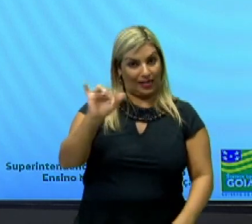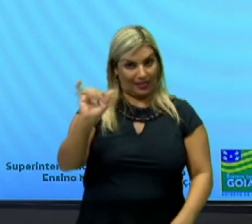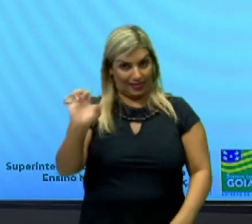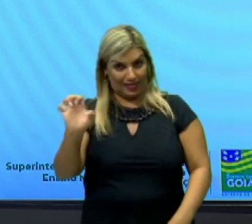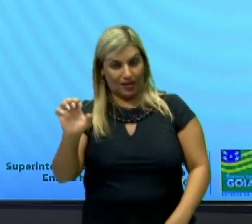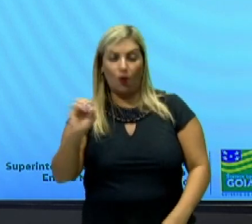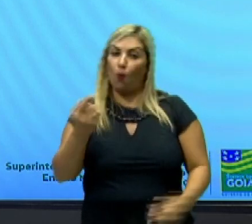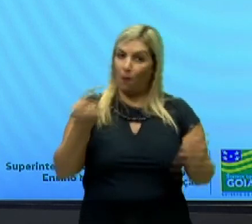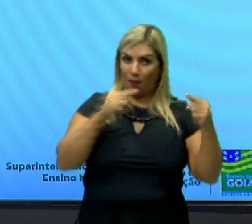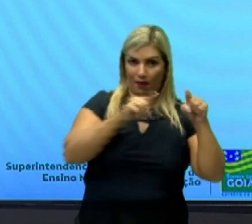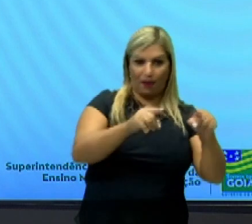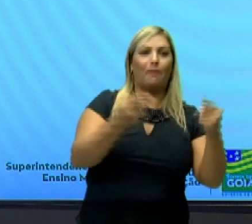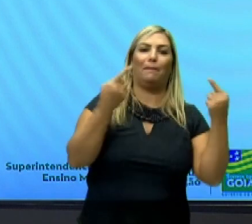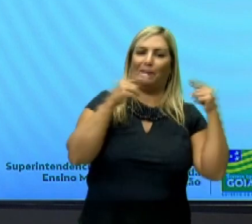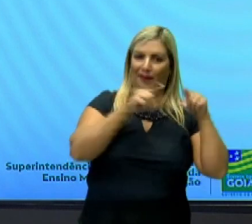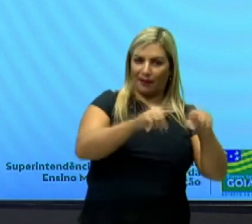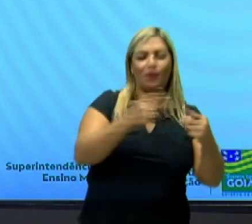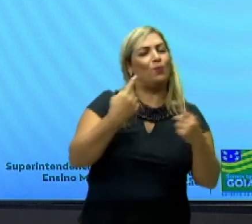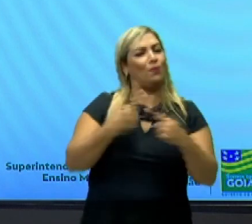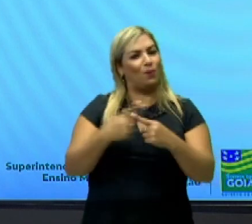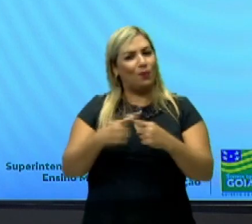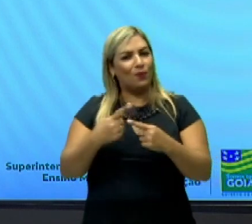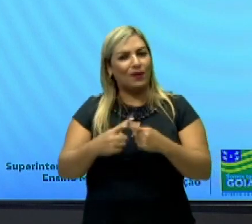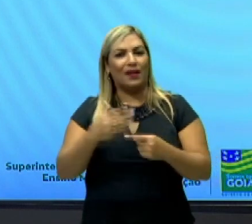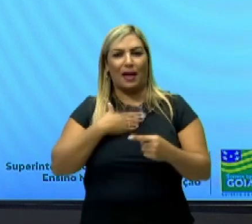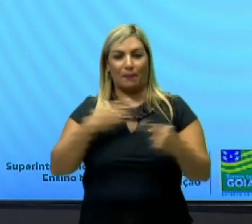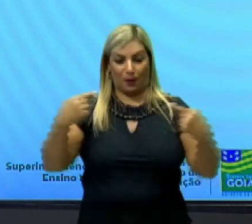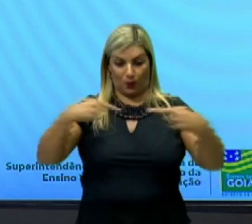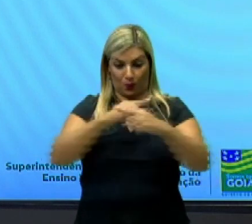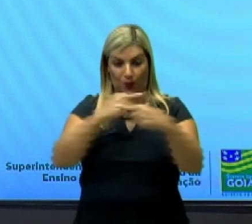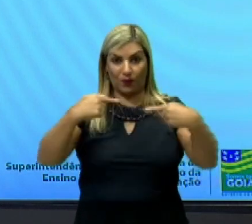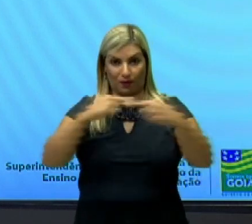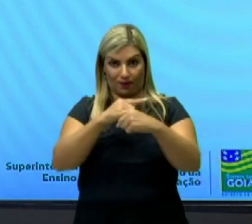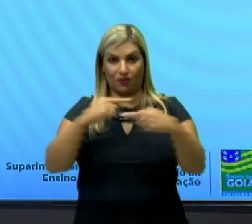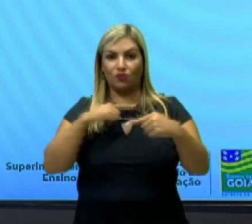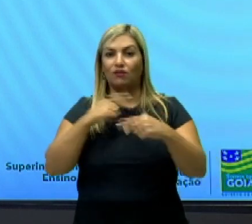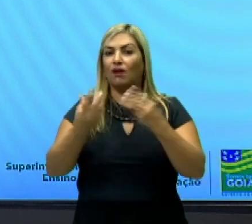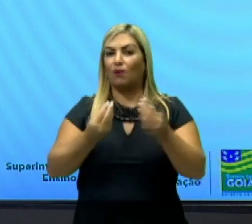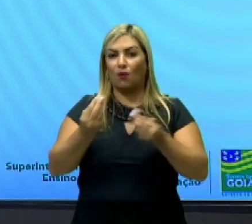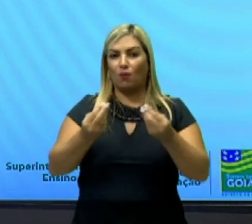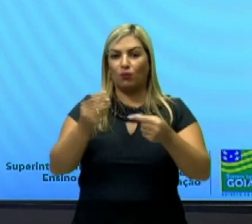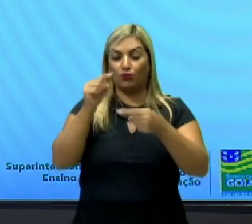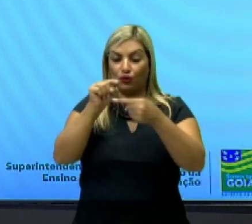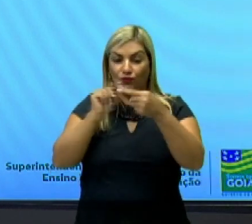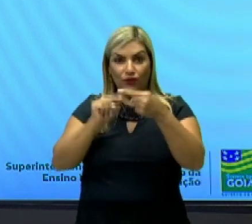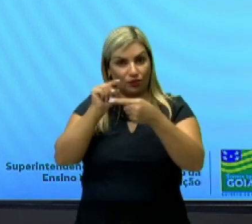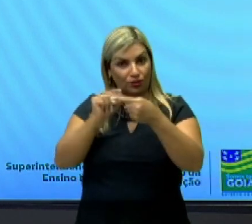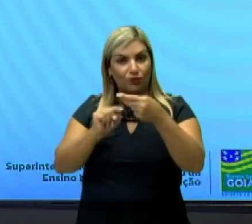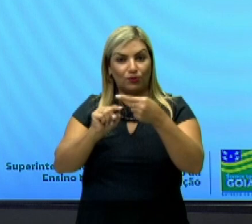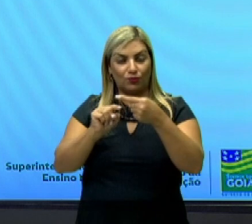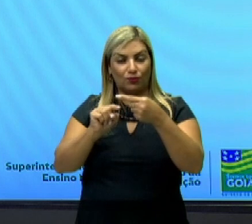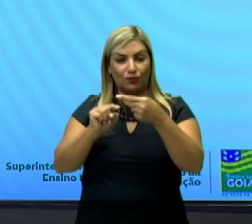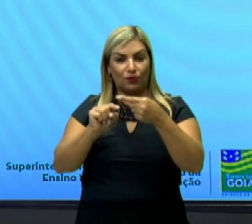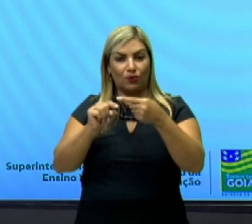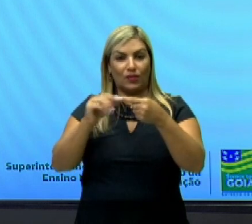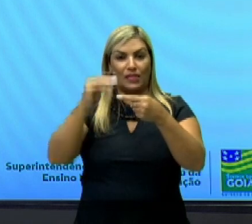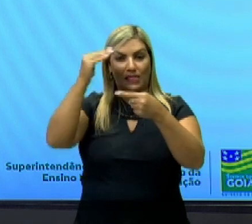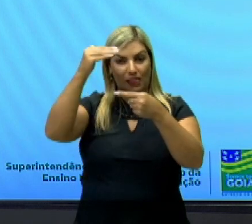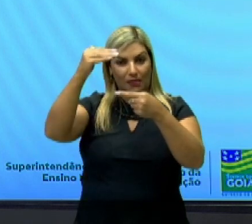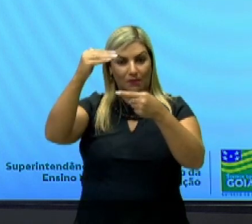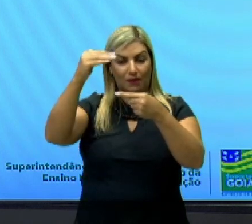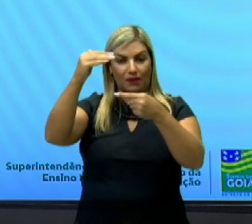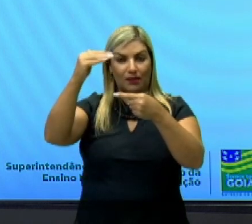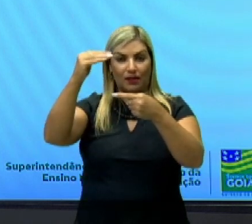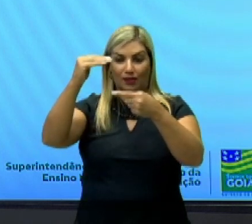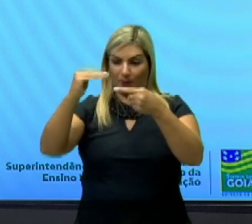pessoal? Paralelo. Por quê? Porque a minha corrente, ela está o que agora? Dividindo. Ela passa a corrente lá em cima, ela